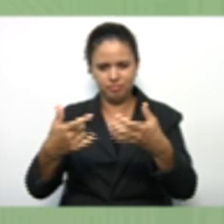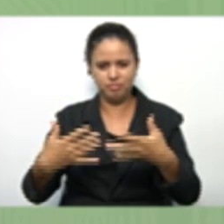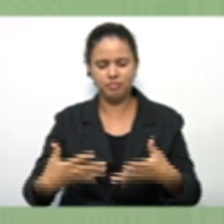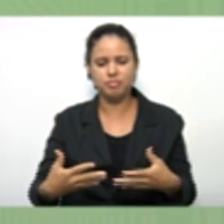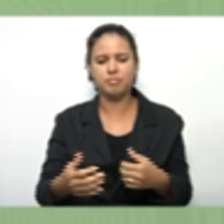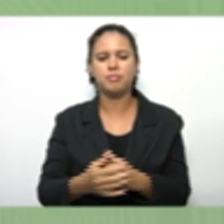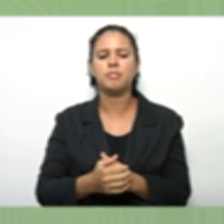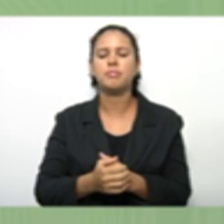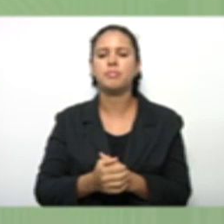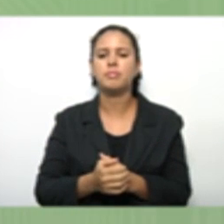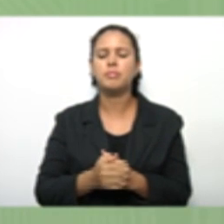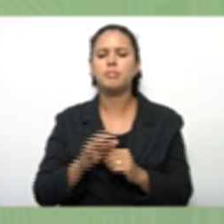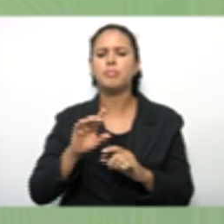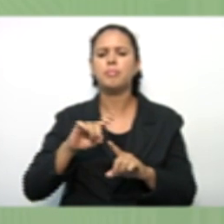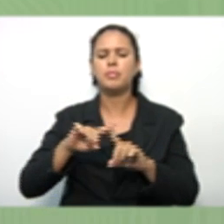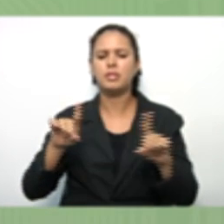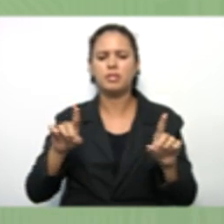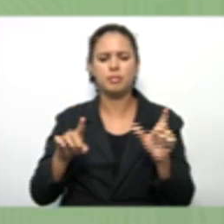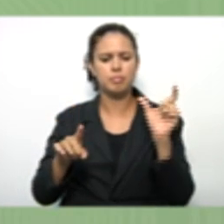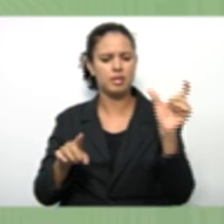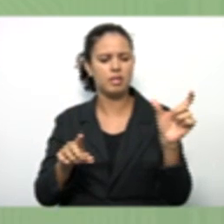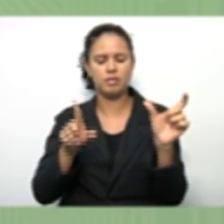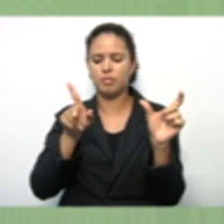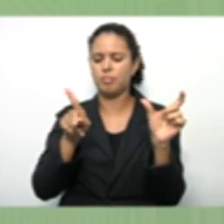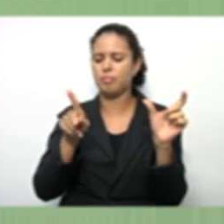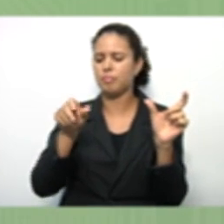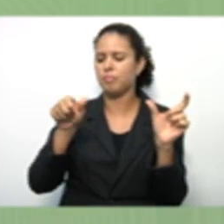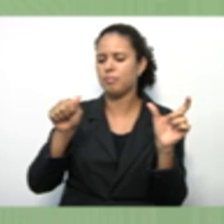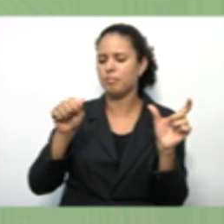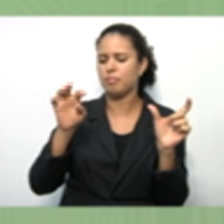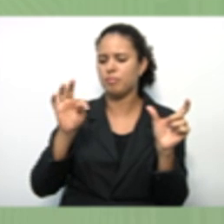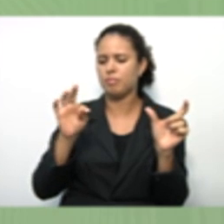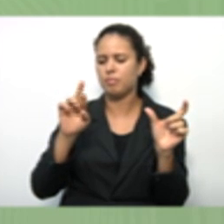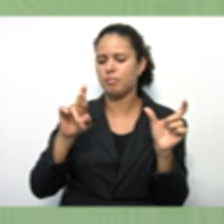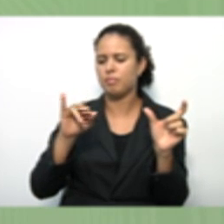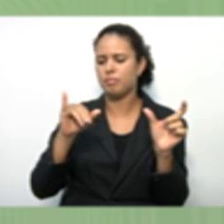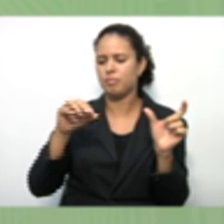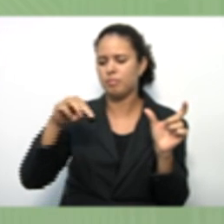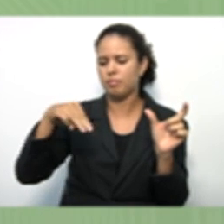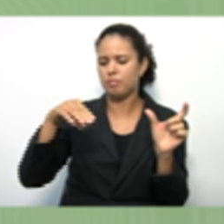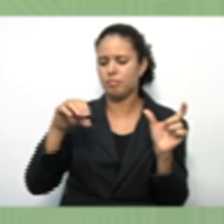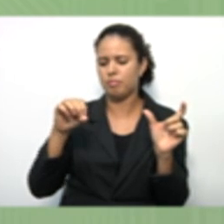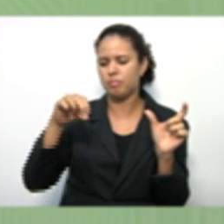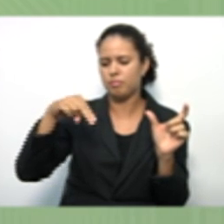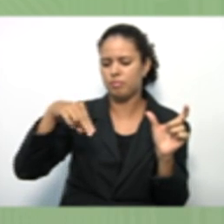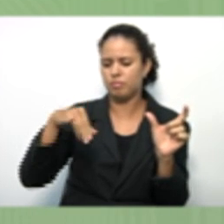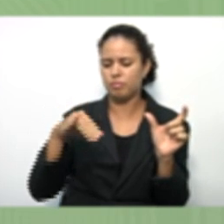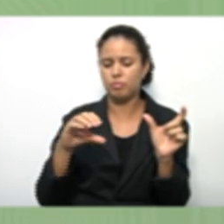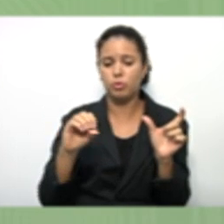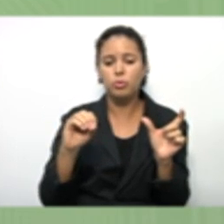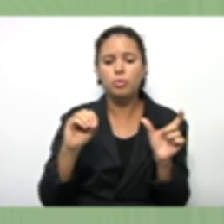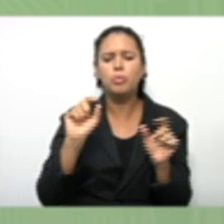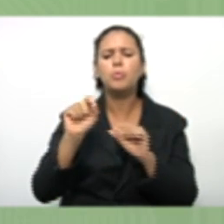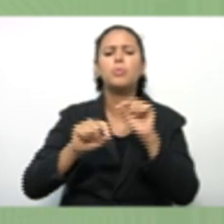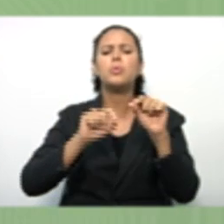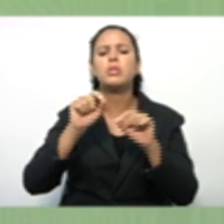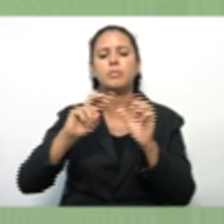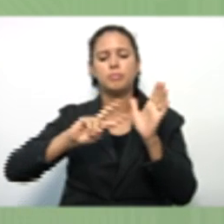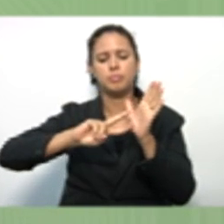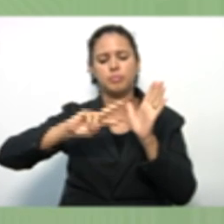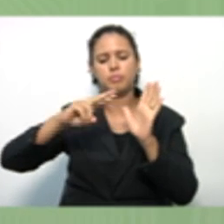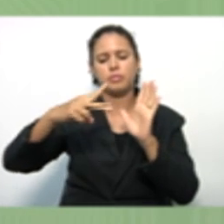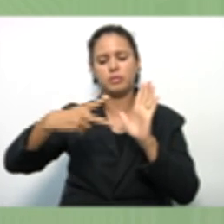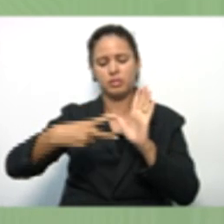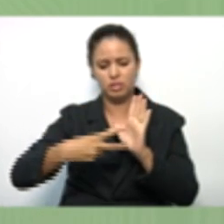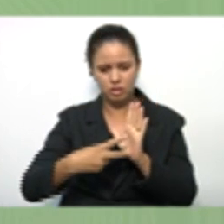assim, o professor Aloir tem um belo patrimônio, todo mundo pensa... o professor Aloir tem uma bela